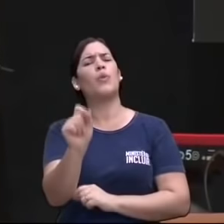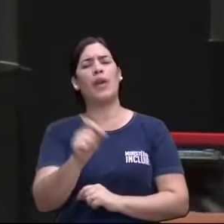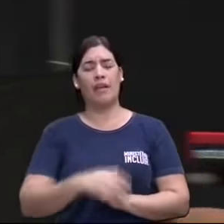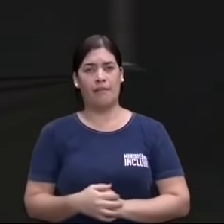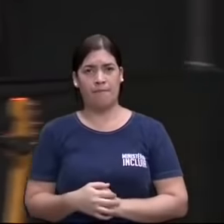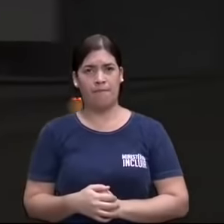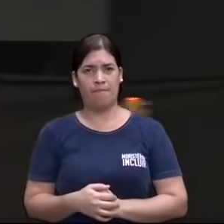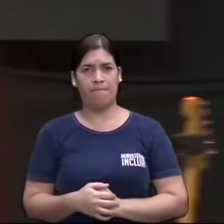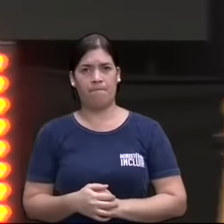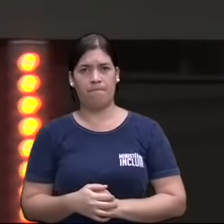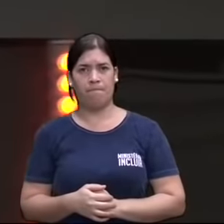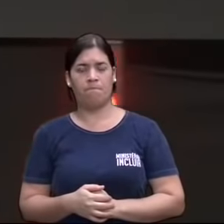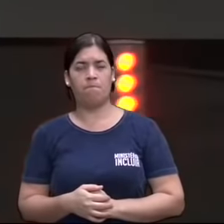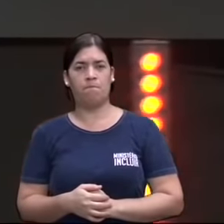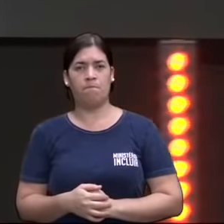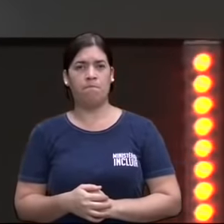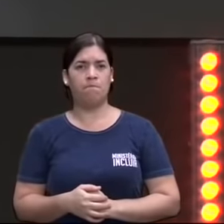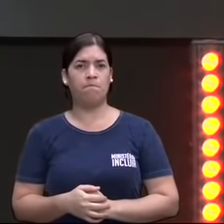O que você diria?